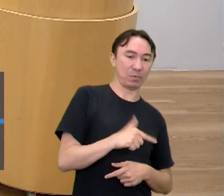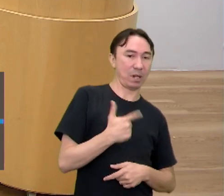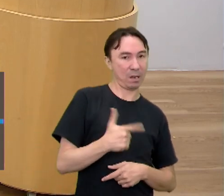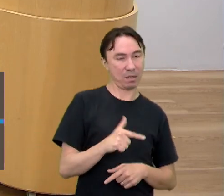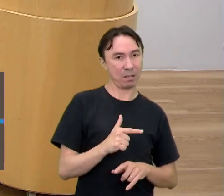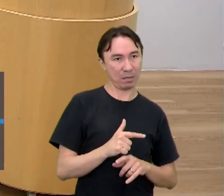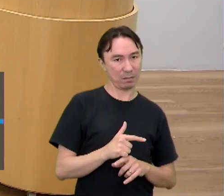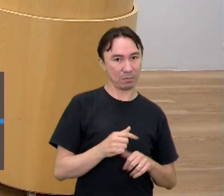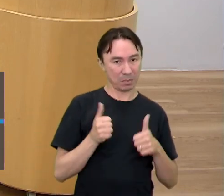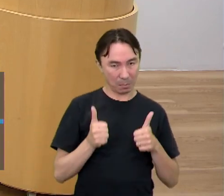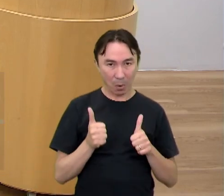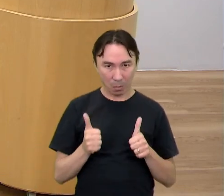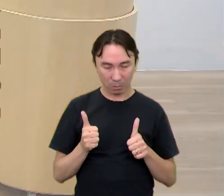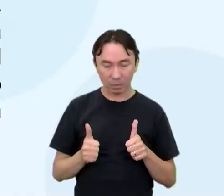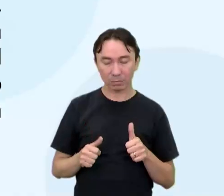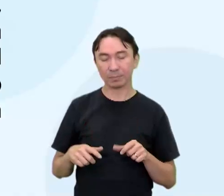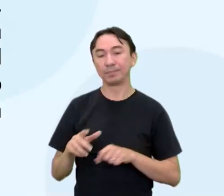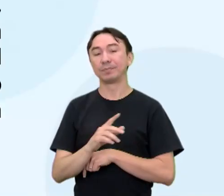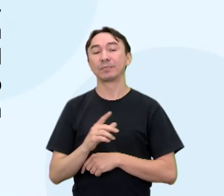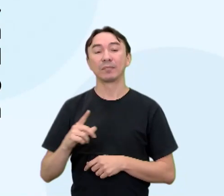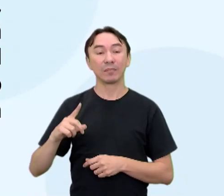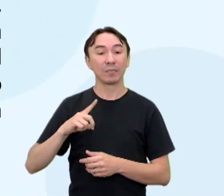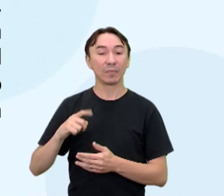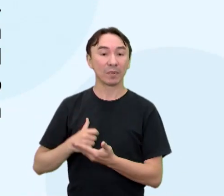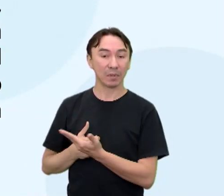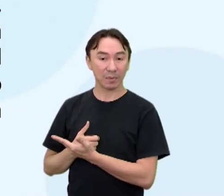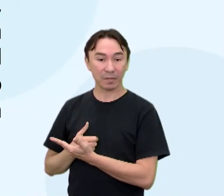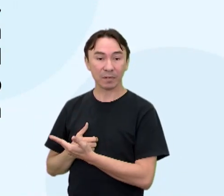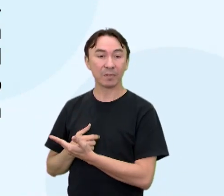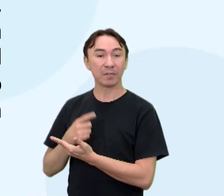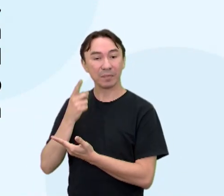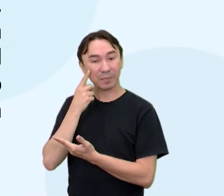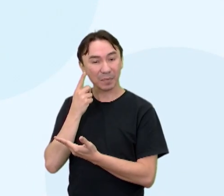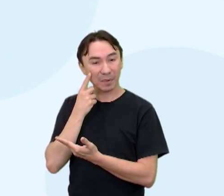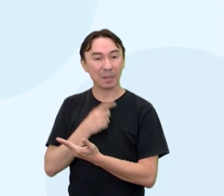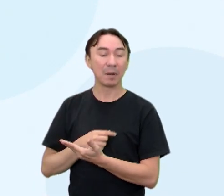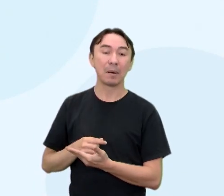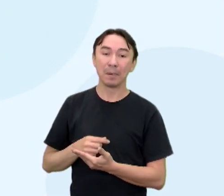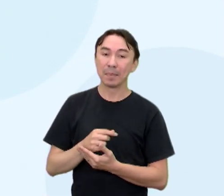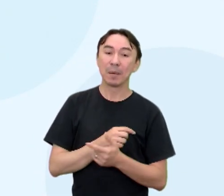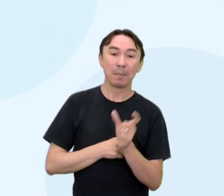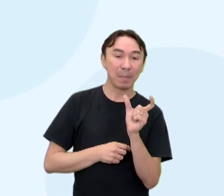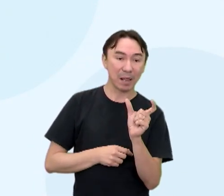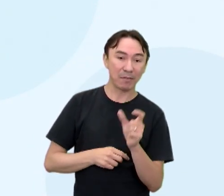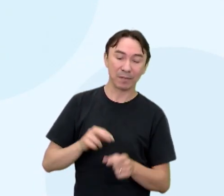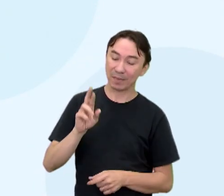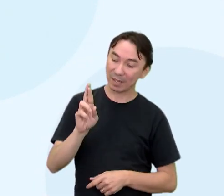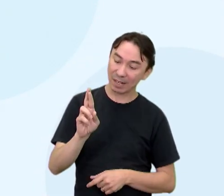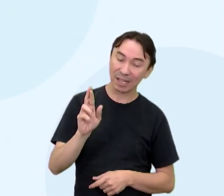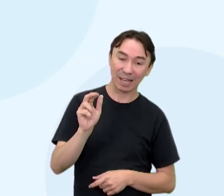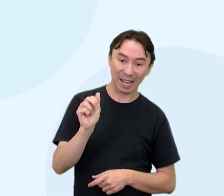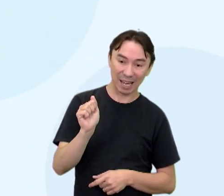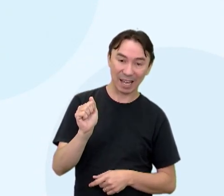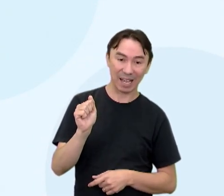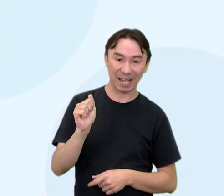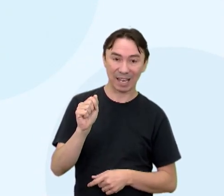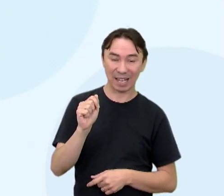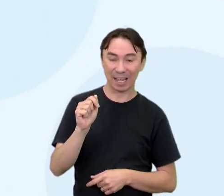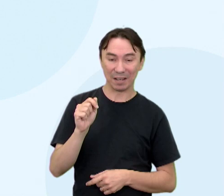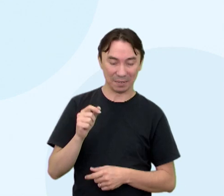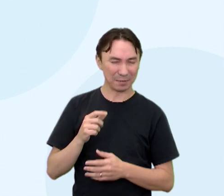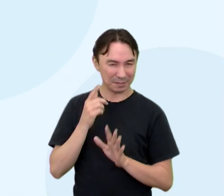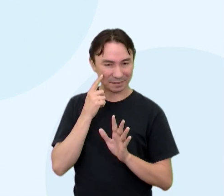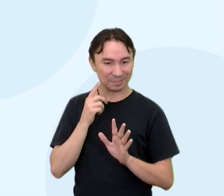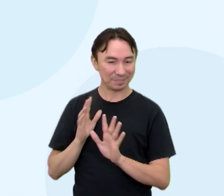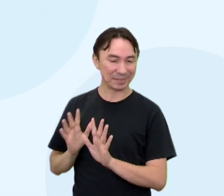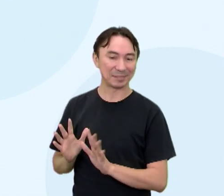ao calcular a razão entre quantidade, razão, vou até grifar essa palavra aqui, né? Ao calcular, deixa eu voltar aqui para